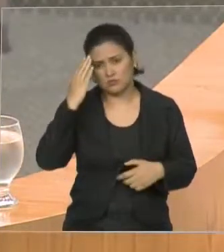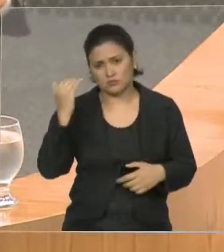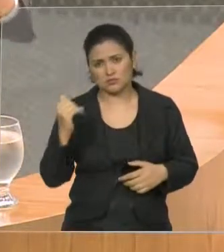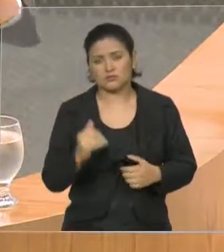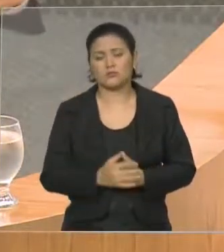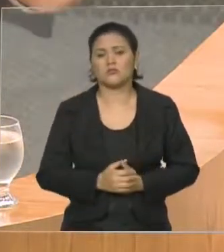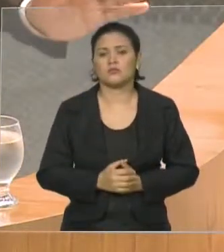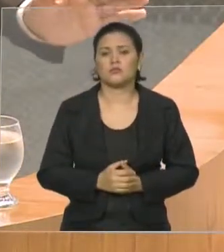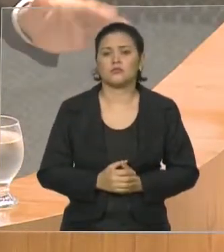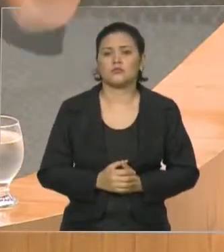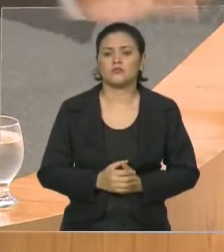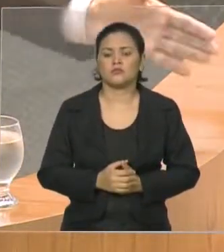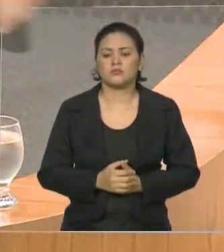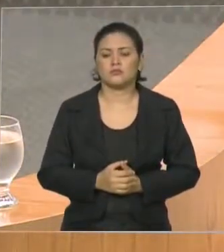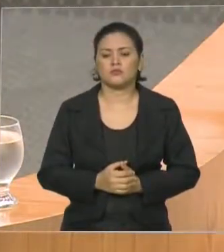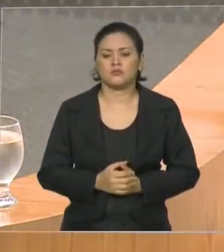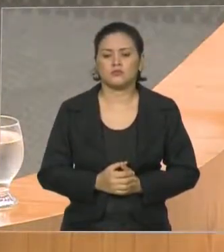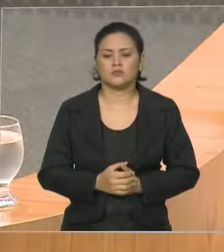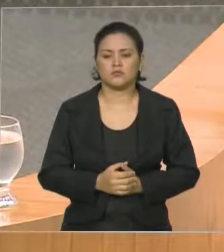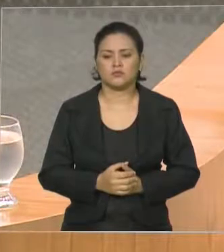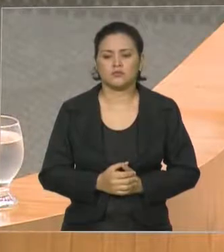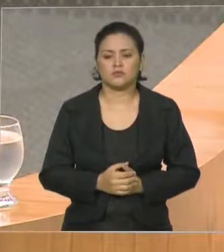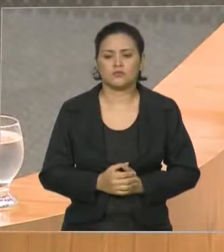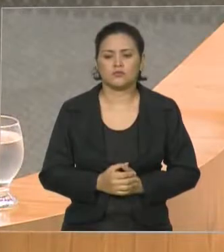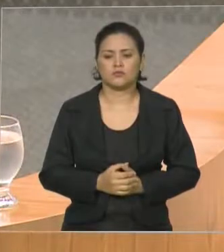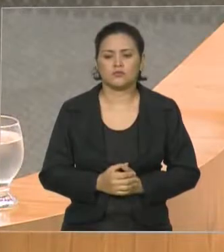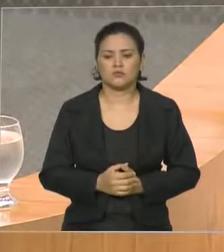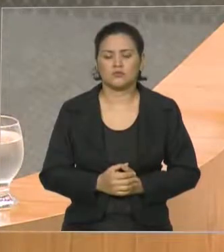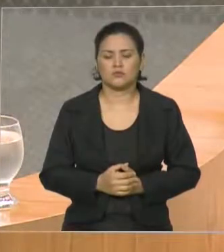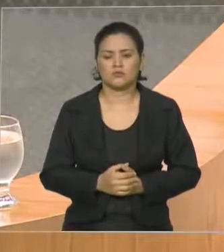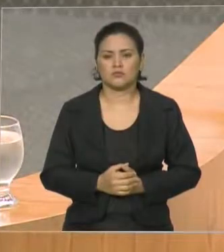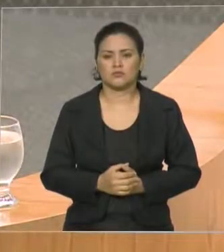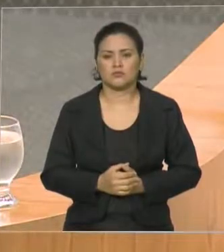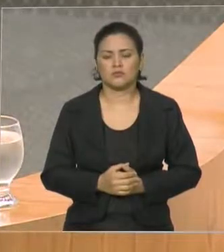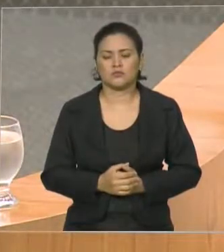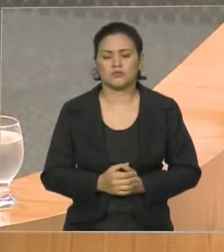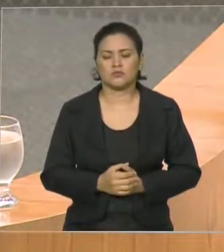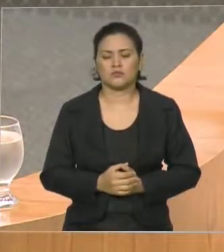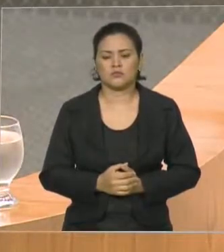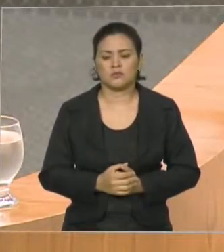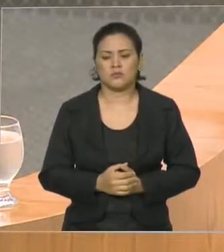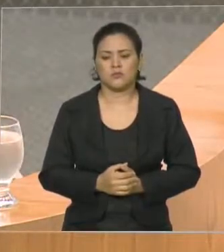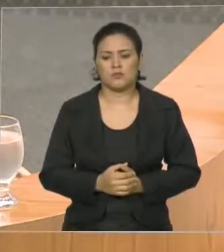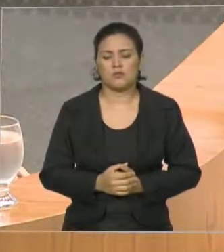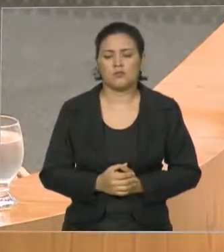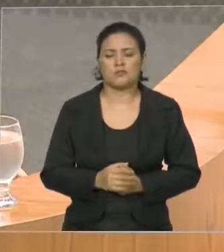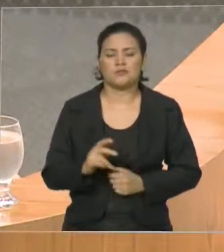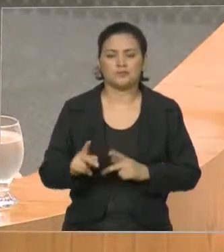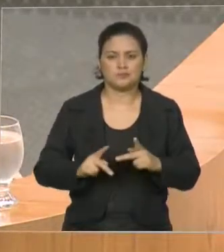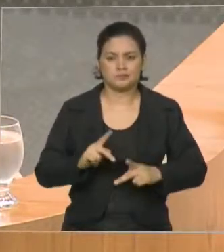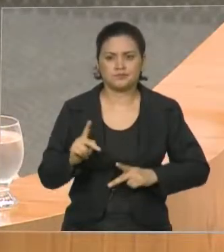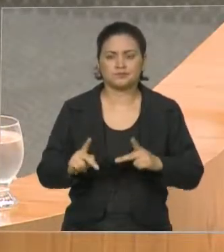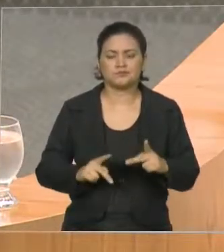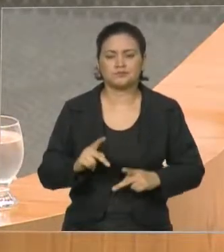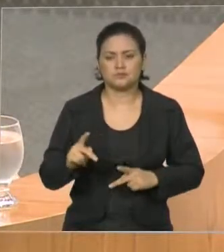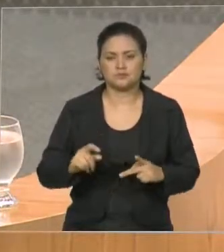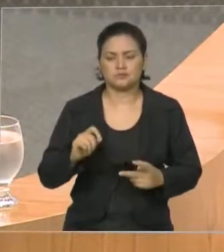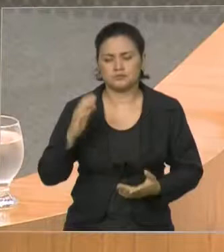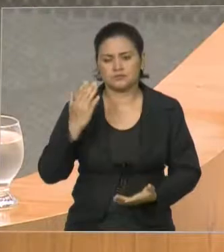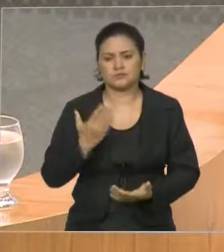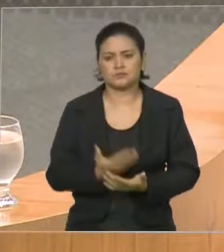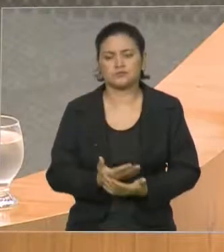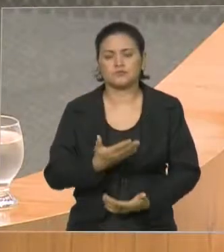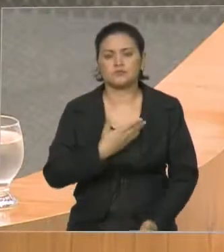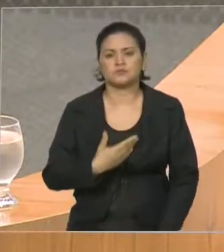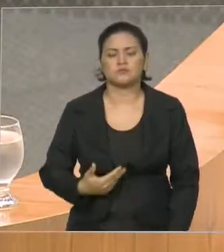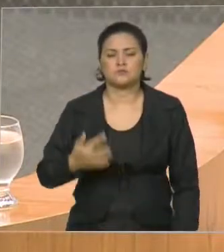falei disso falando a palavra covardia, e vou concluir falando da covardia. A covardia com a população que acreditou no governador Flávio Dino. Só que